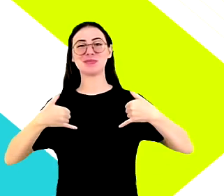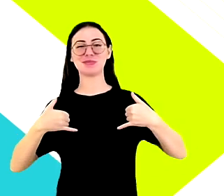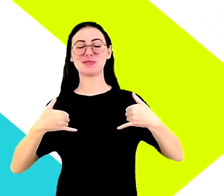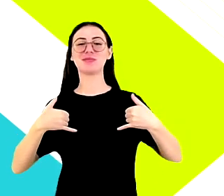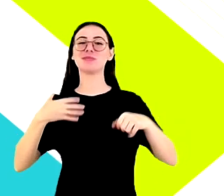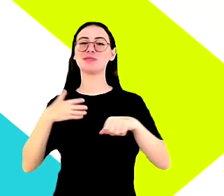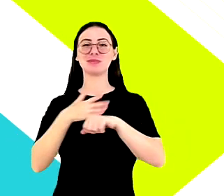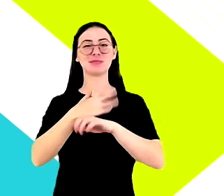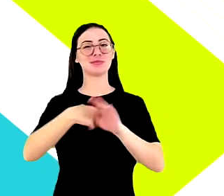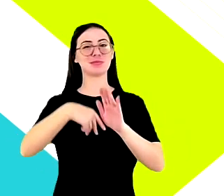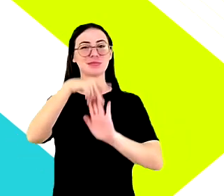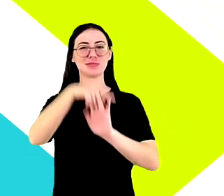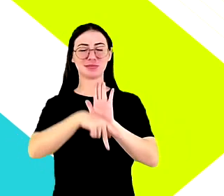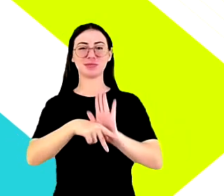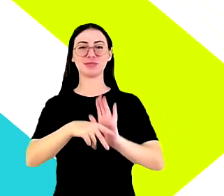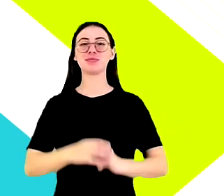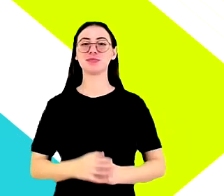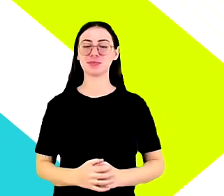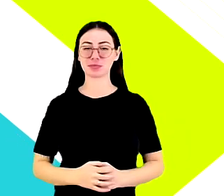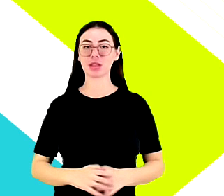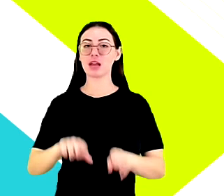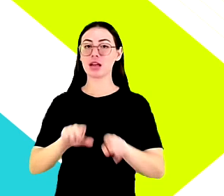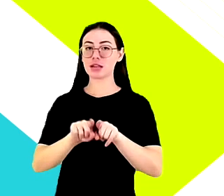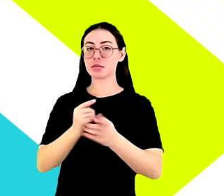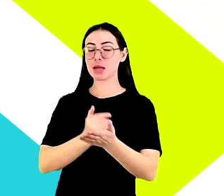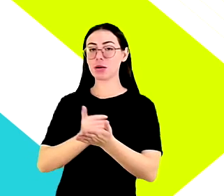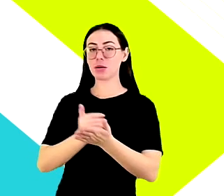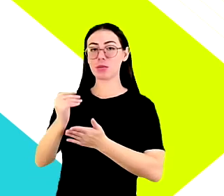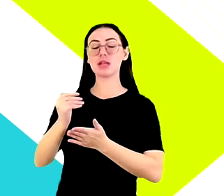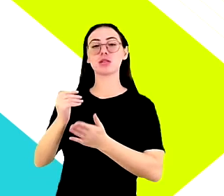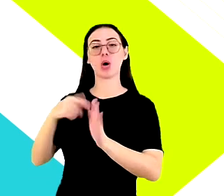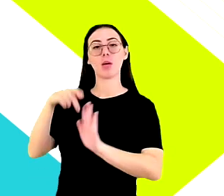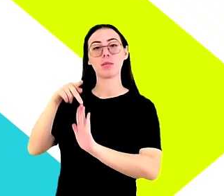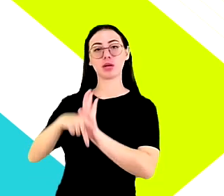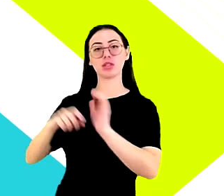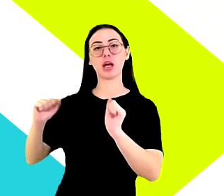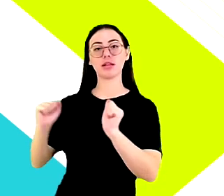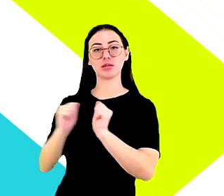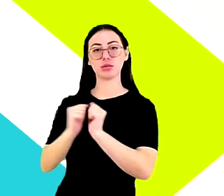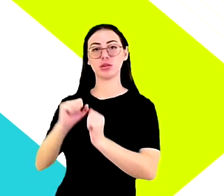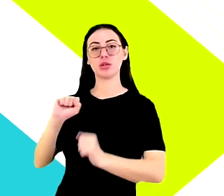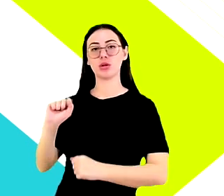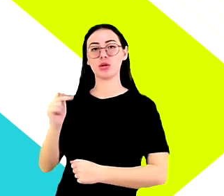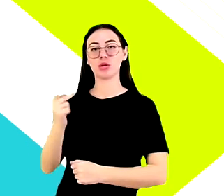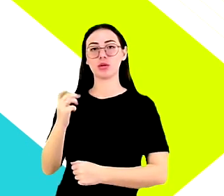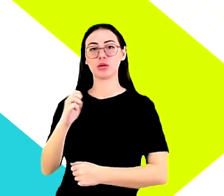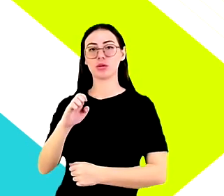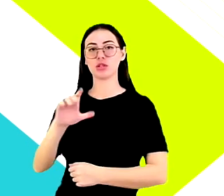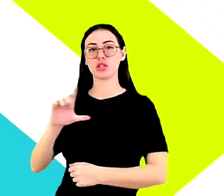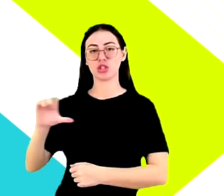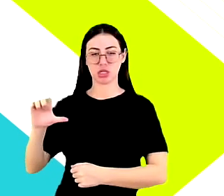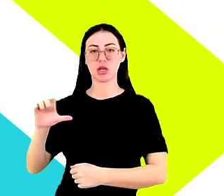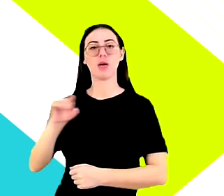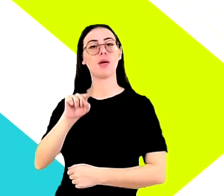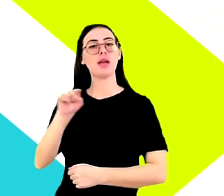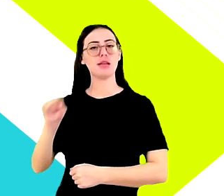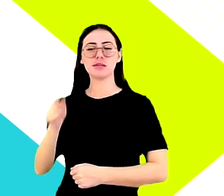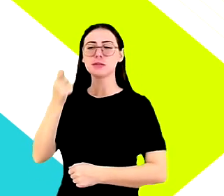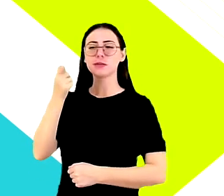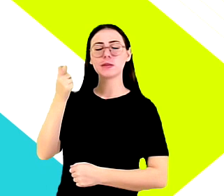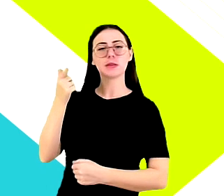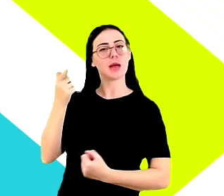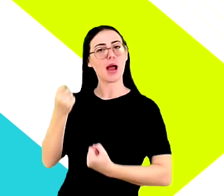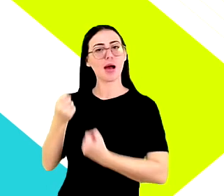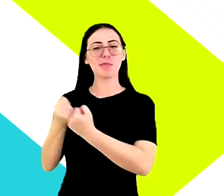Estamos iniciando também um projeto junto à Shell para conseguir analisar a captura de crédito